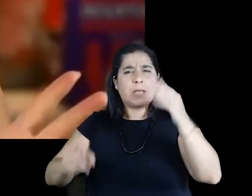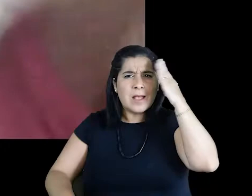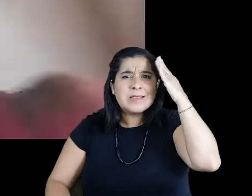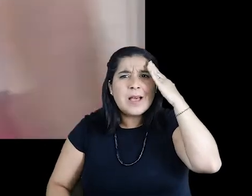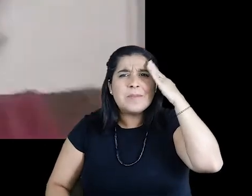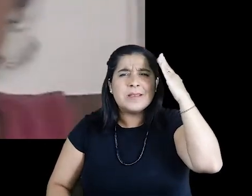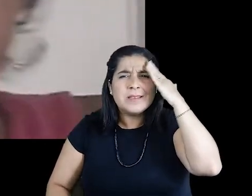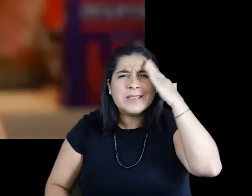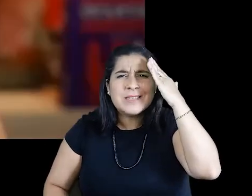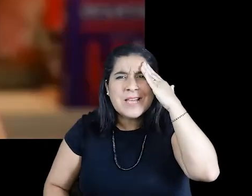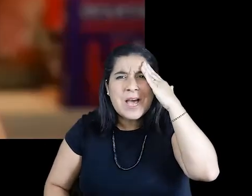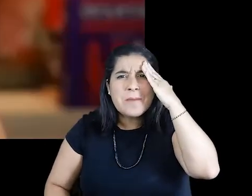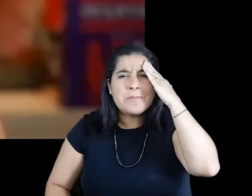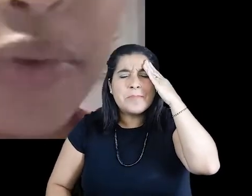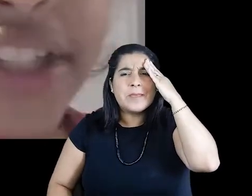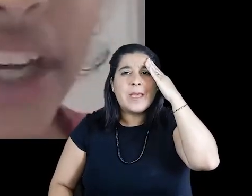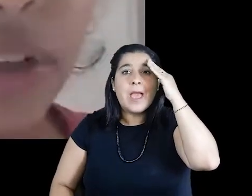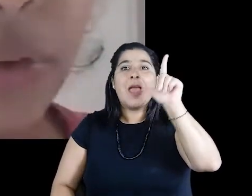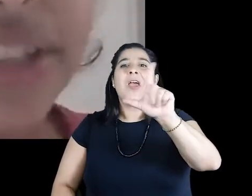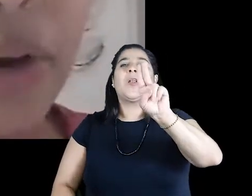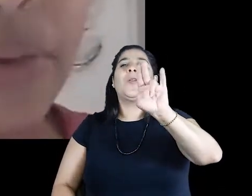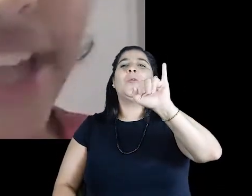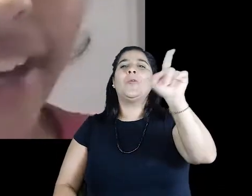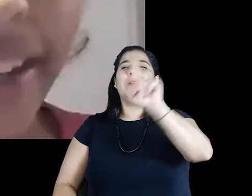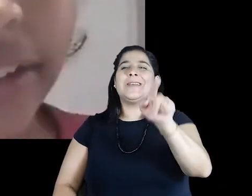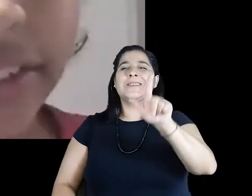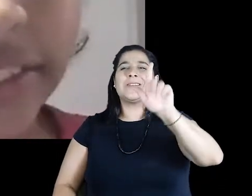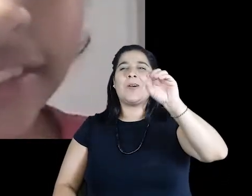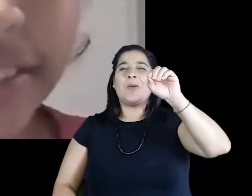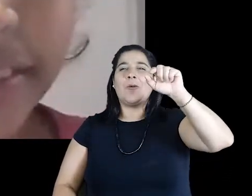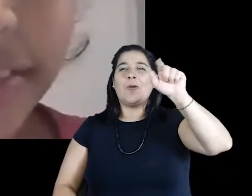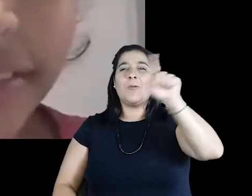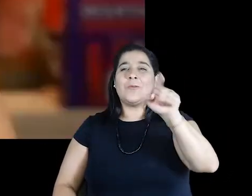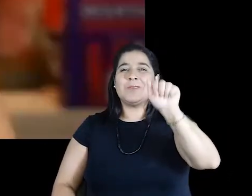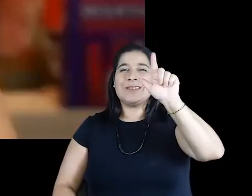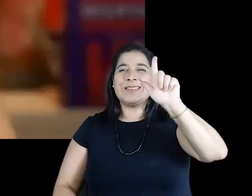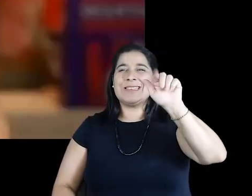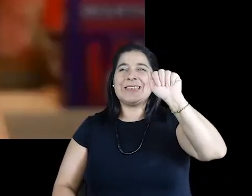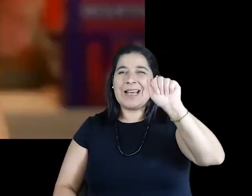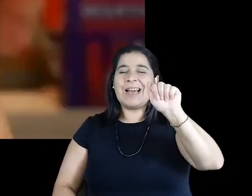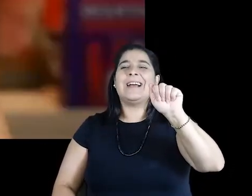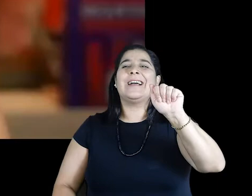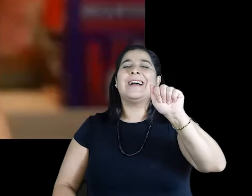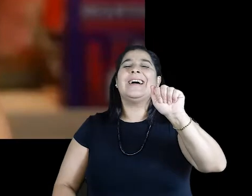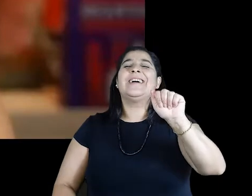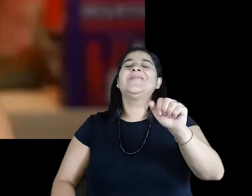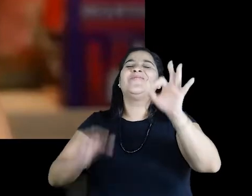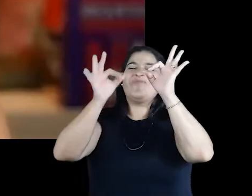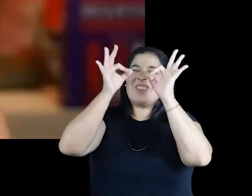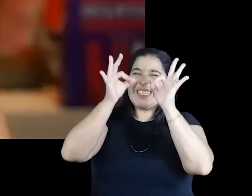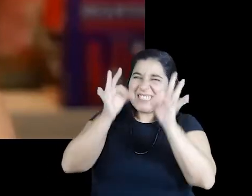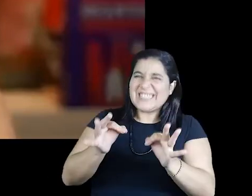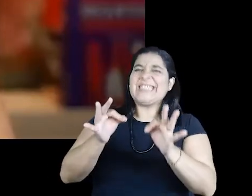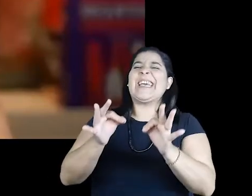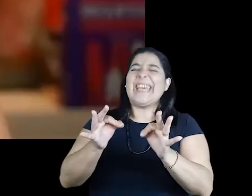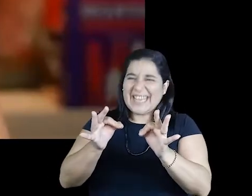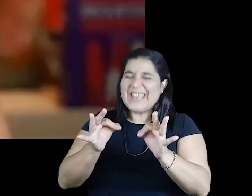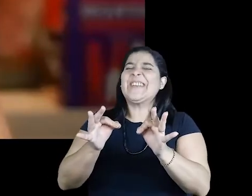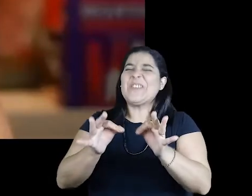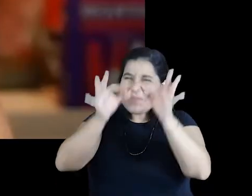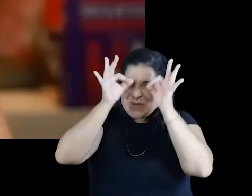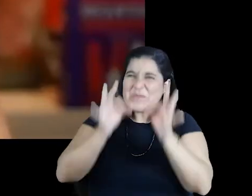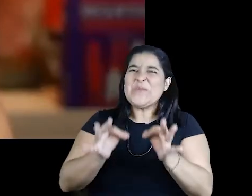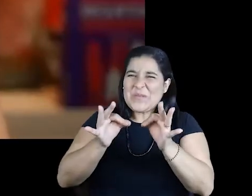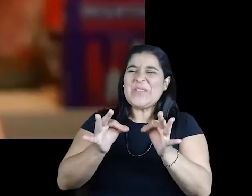sei. Quem? O rei da música é Luiz Gonzaga. Elis, você acertou. Uma das roupas é de rei da música e é